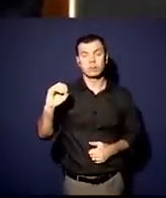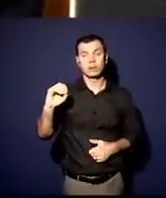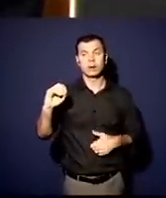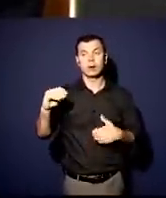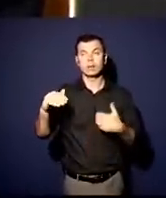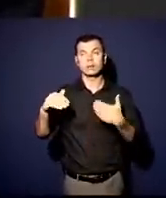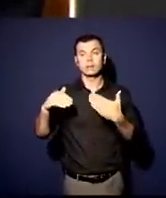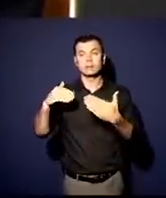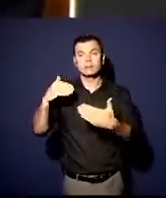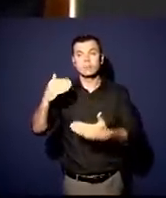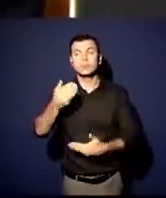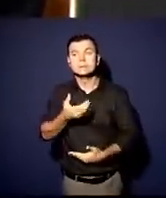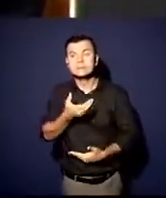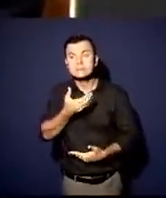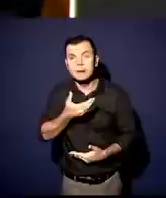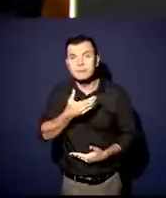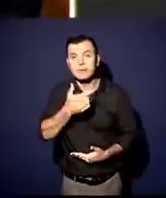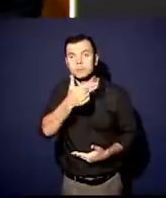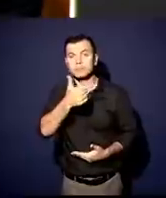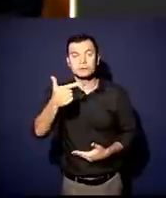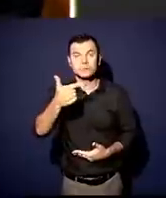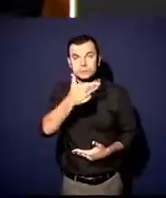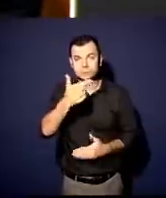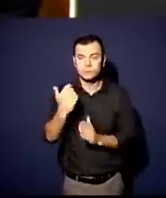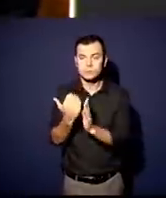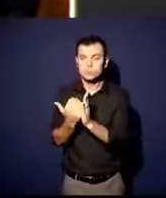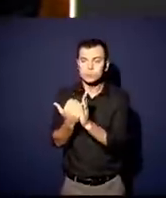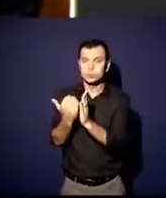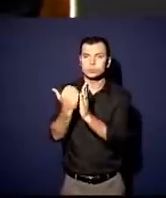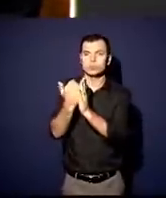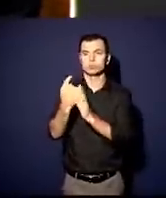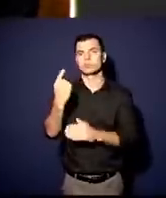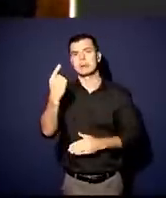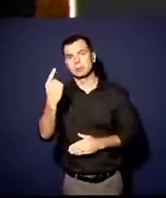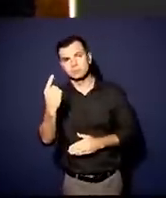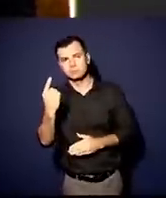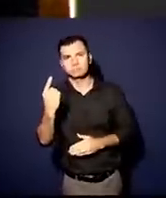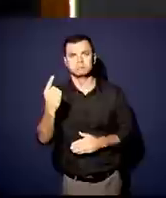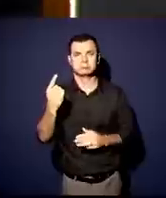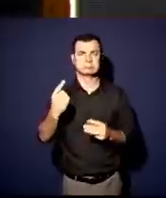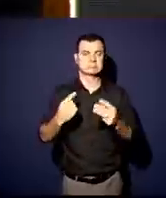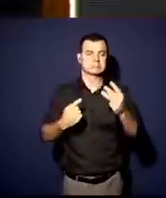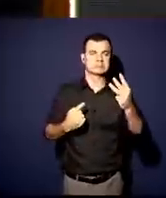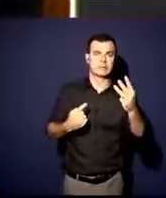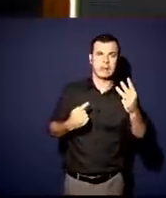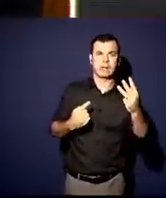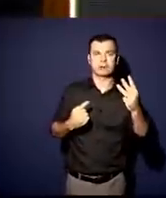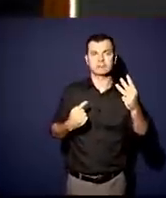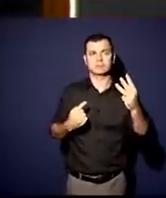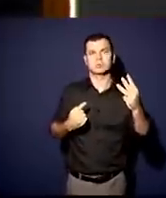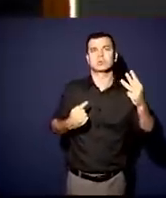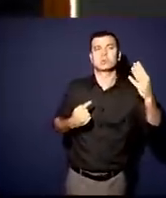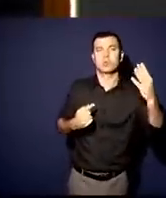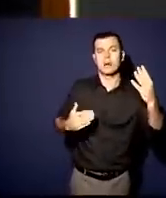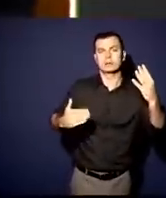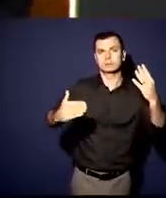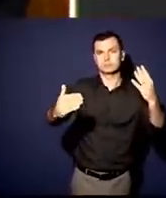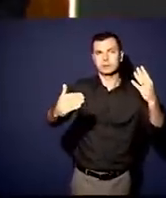o ano de 2022 em 1, né? 3 de 25, 4 de 25, o que se